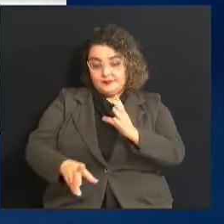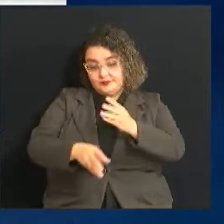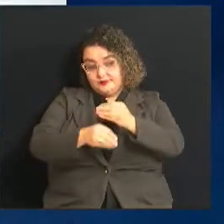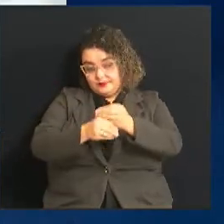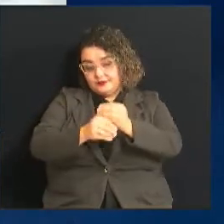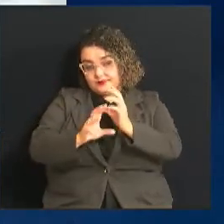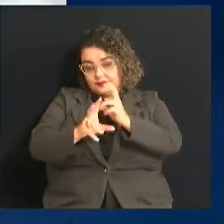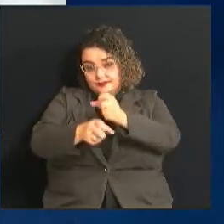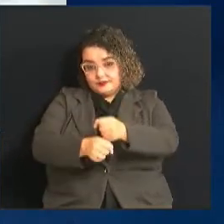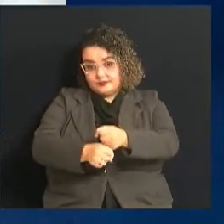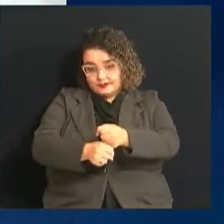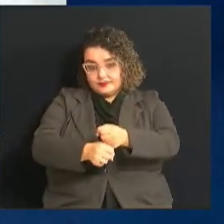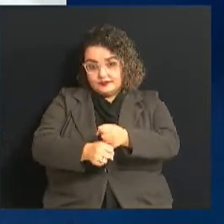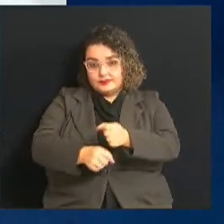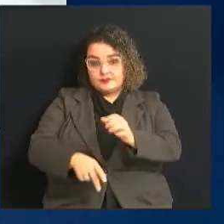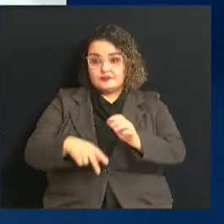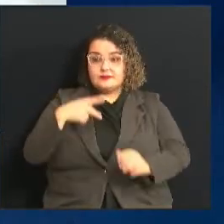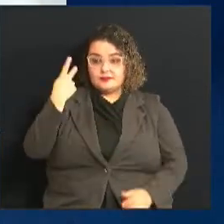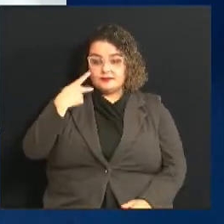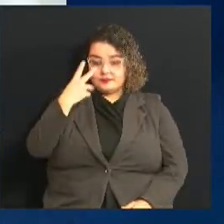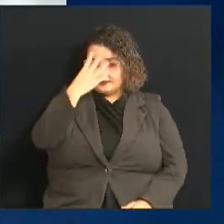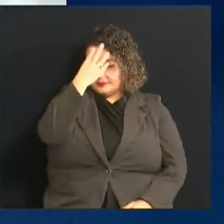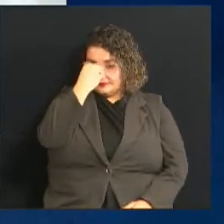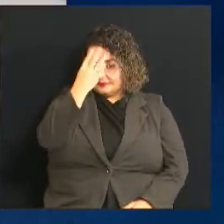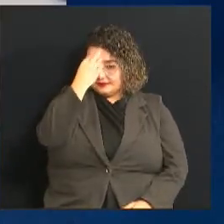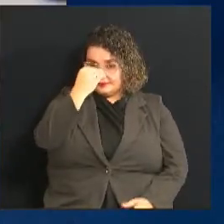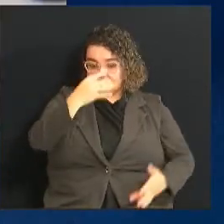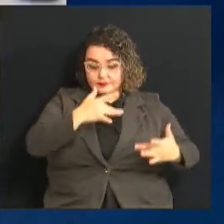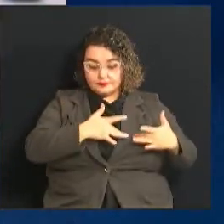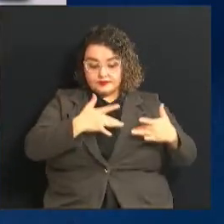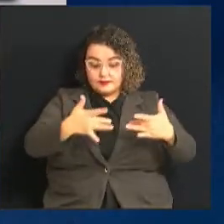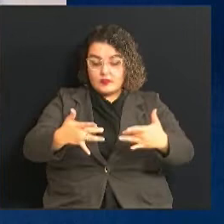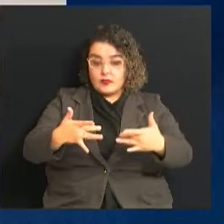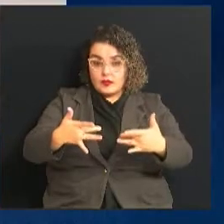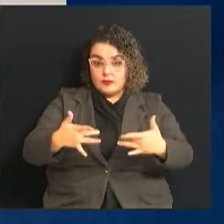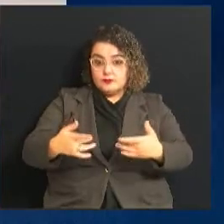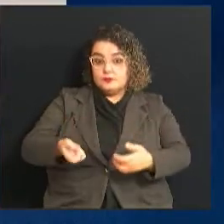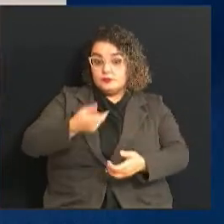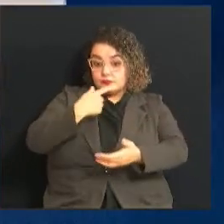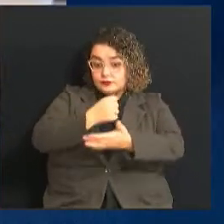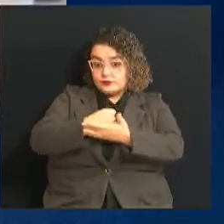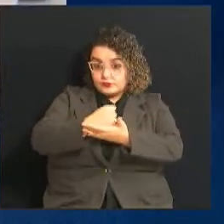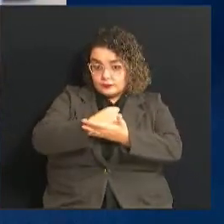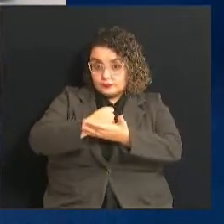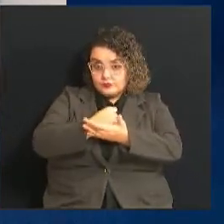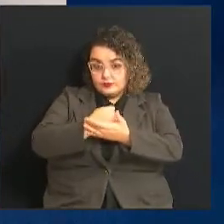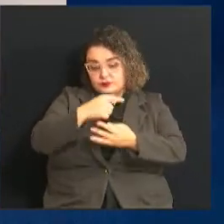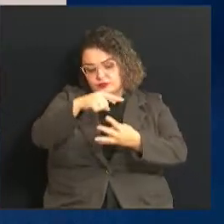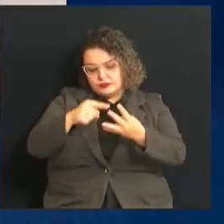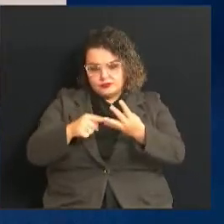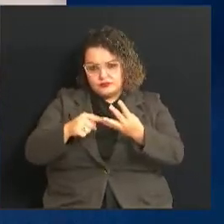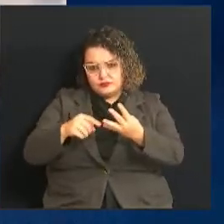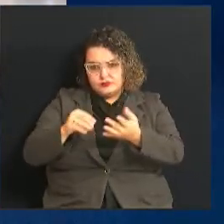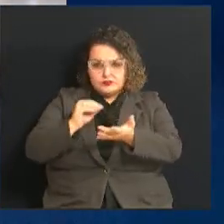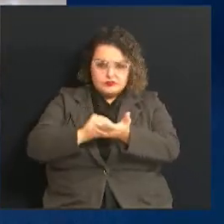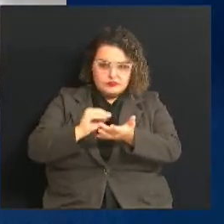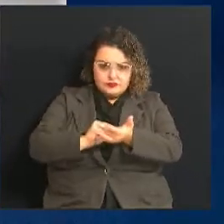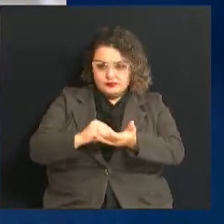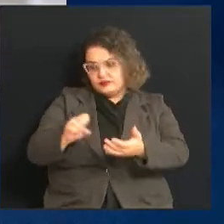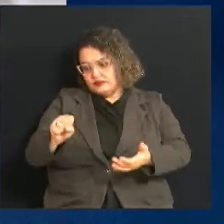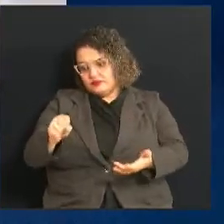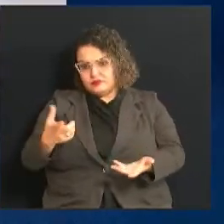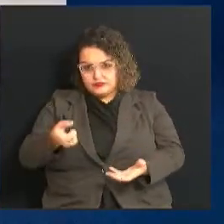Farmácia, que determina que as doações das sobras dos remédios podem ser realizadas pela população